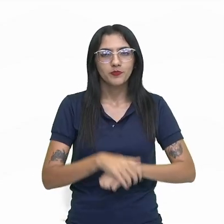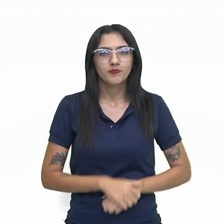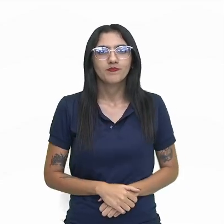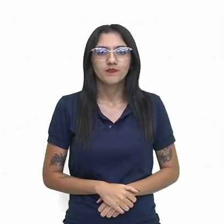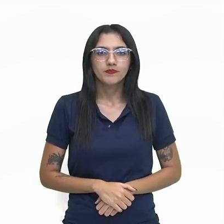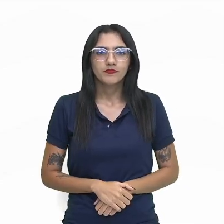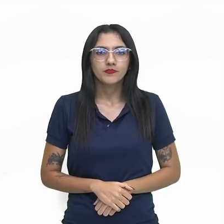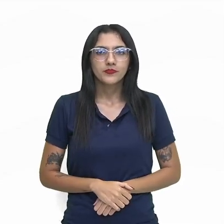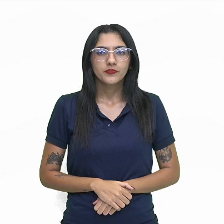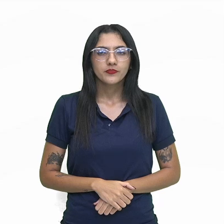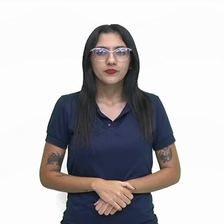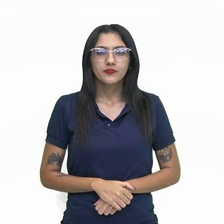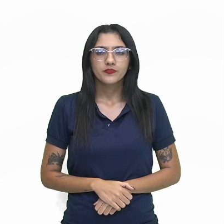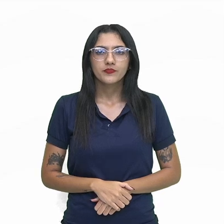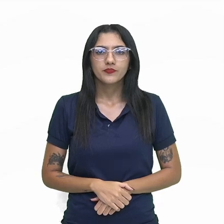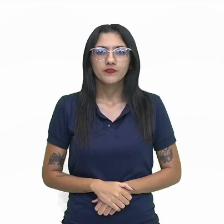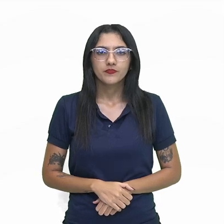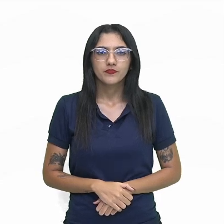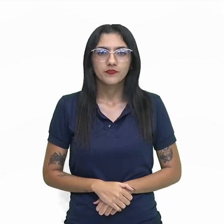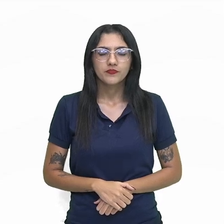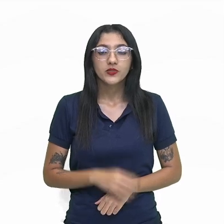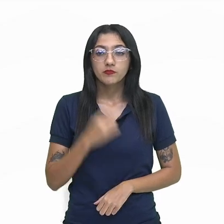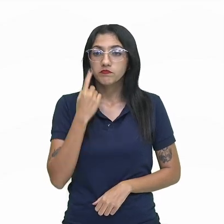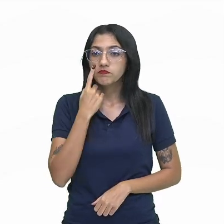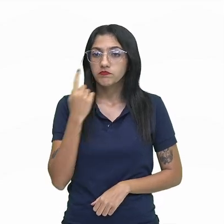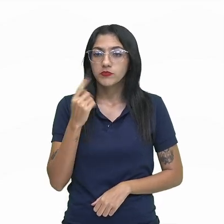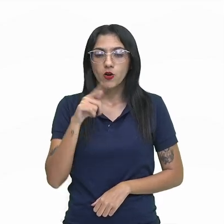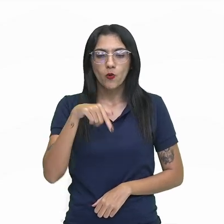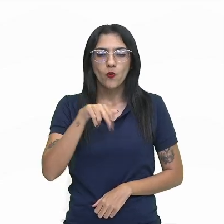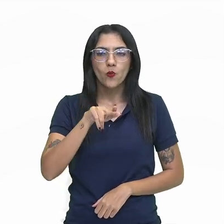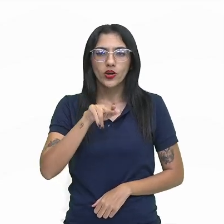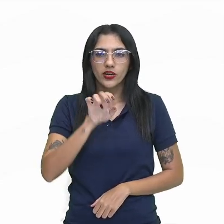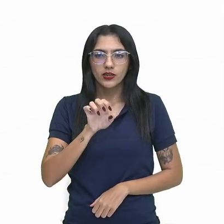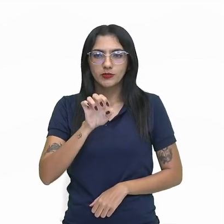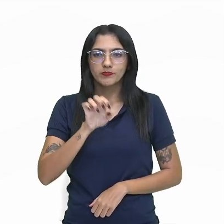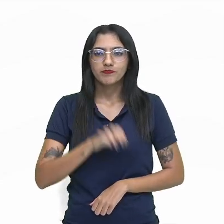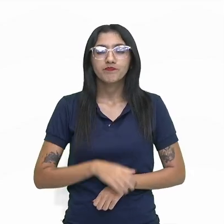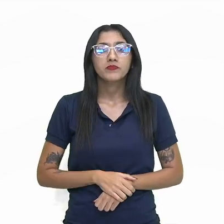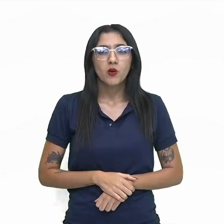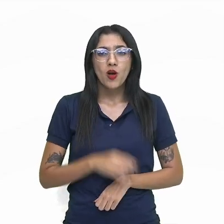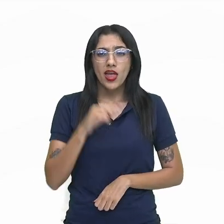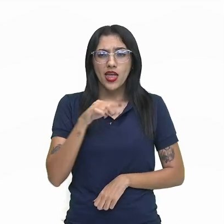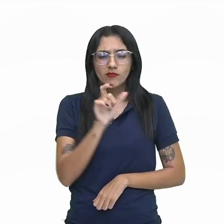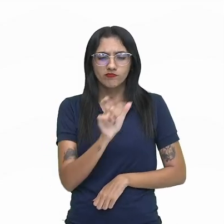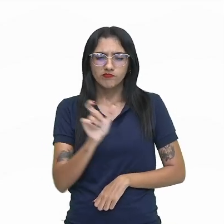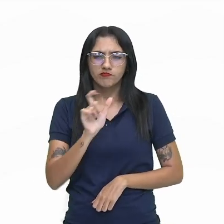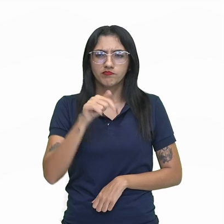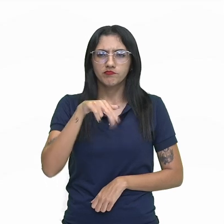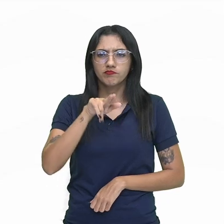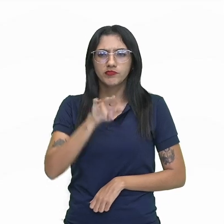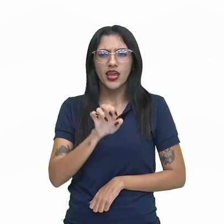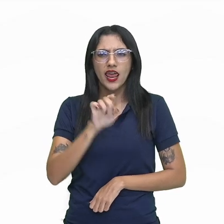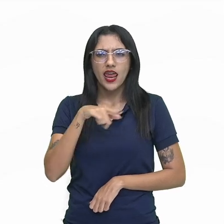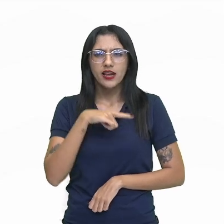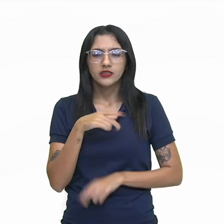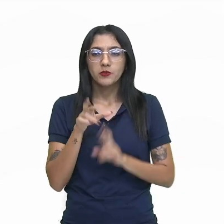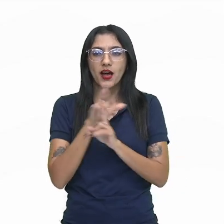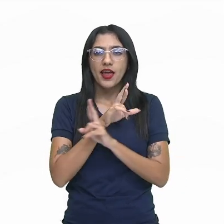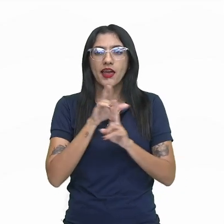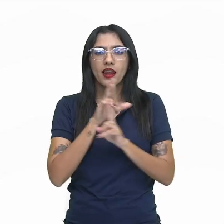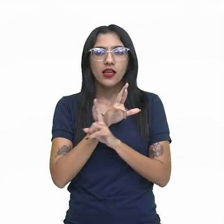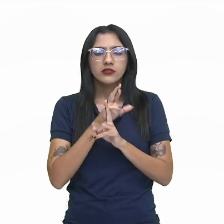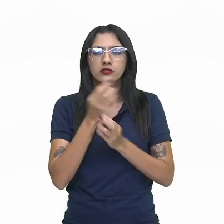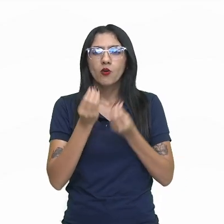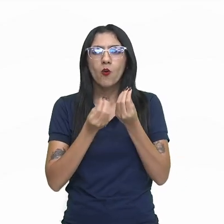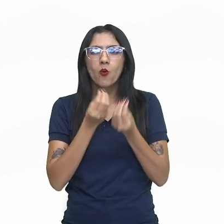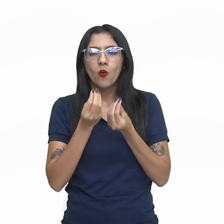relativo. No caso aqui, nós temos o que como pronome relativo. O pronome relativo, ele se relaciona